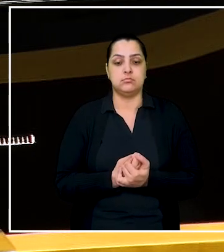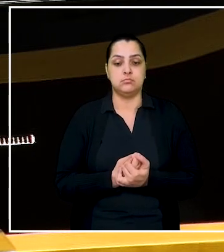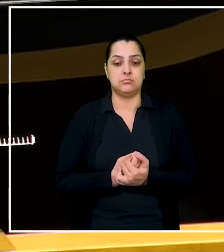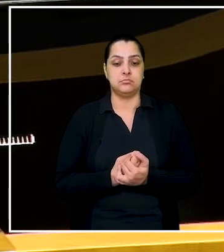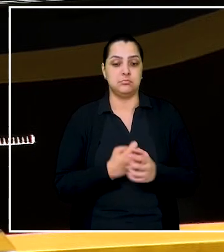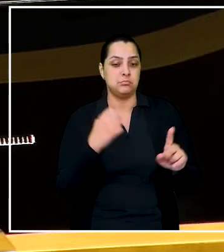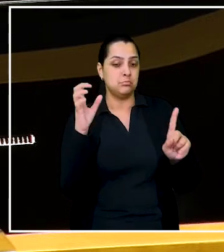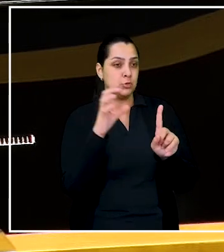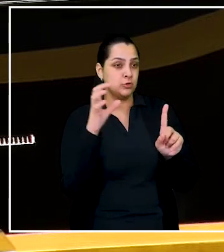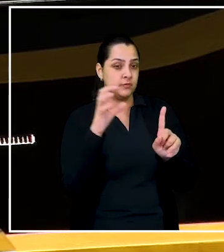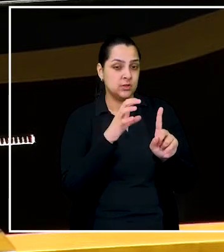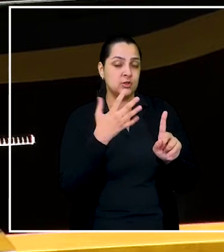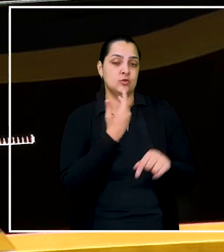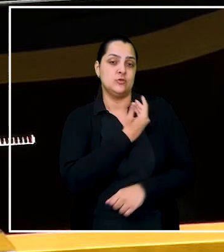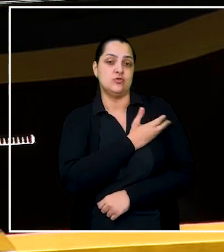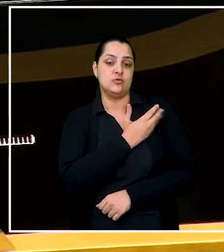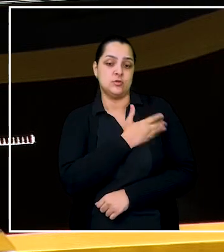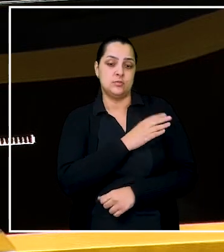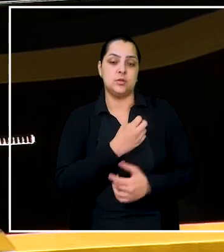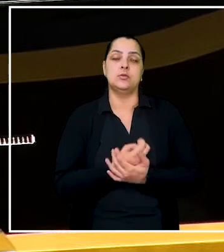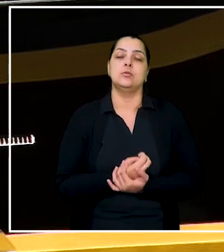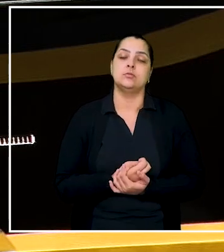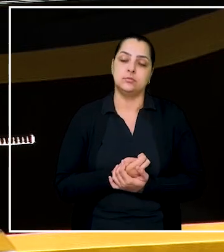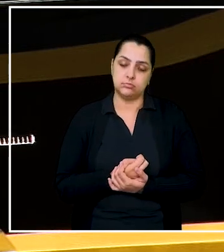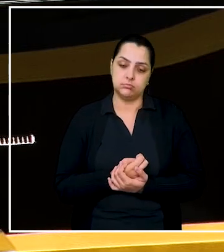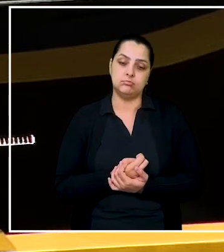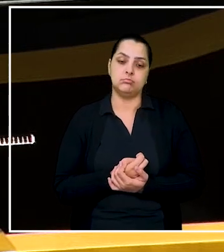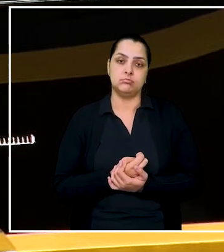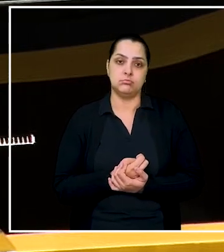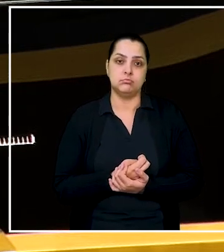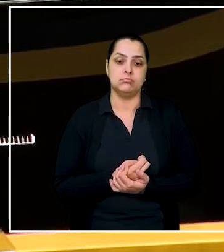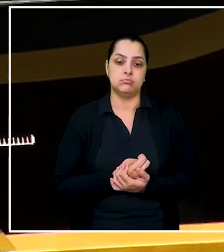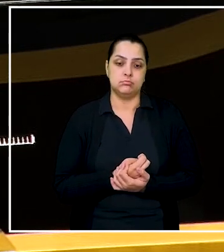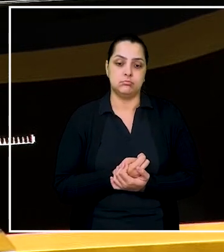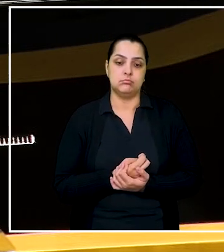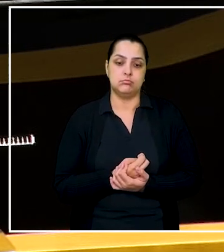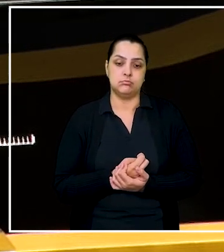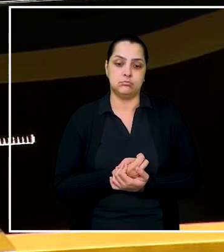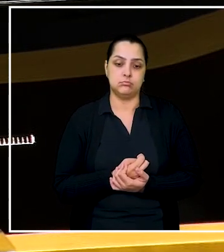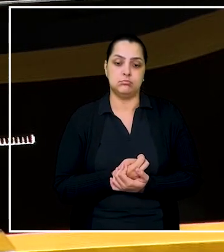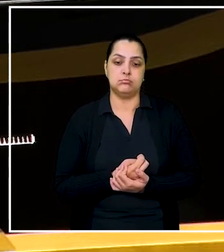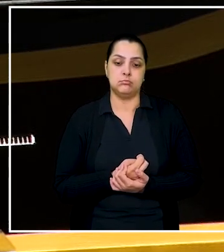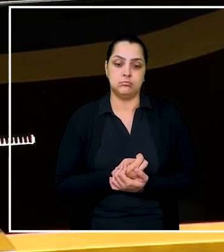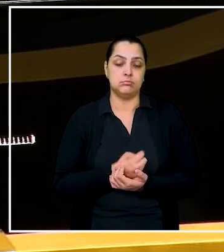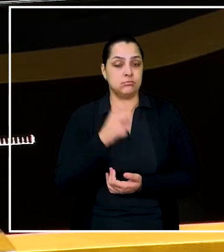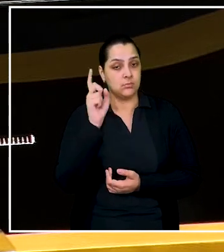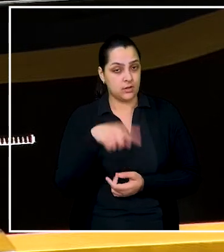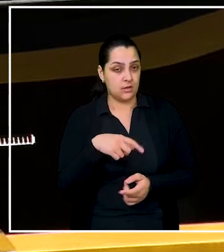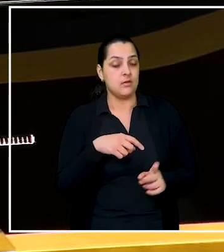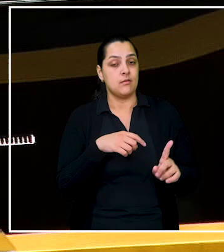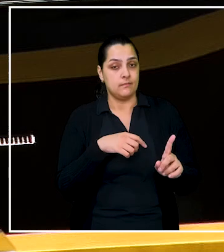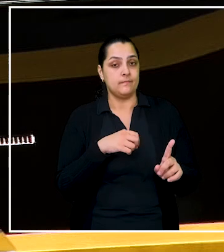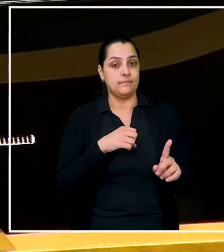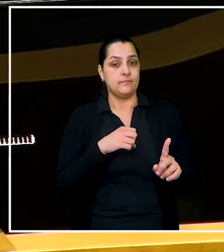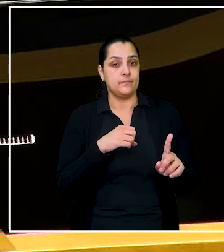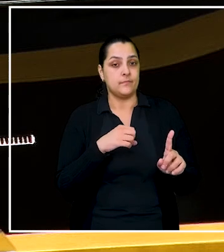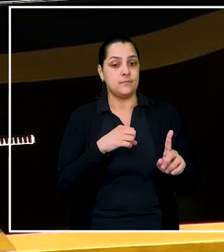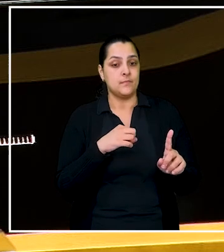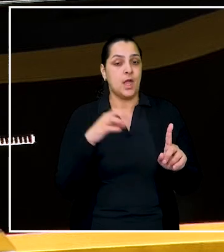em motivações discriminatórias. Então, o caso envolve a prática de